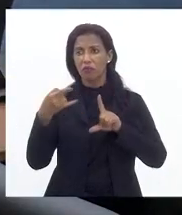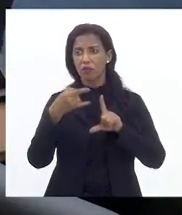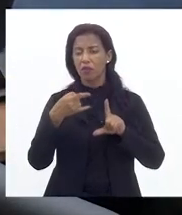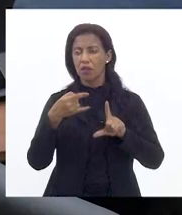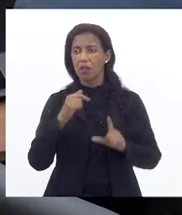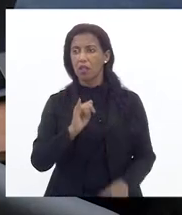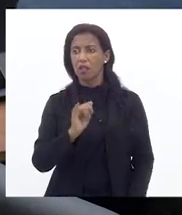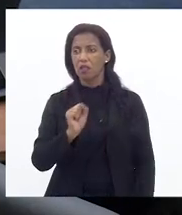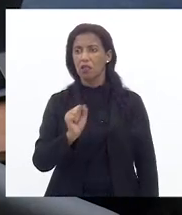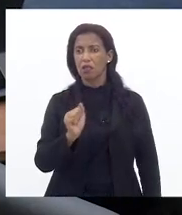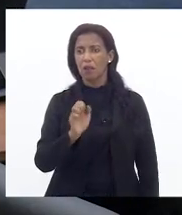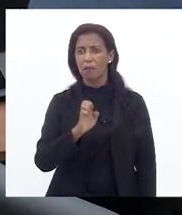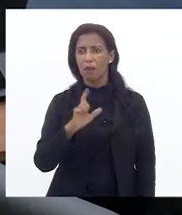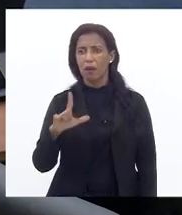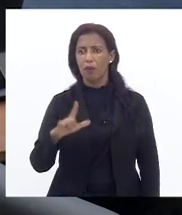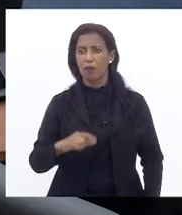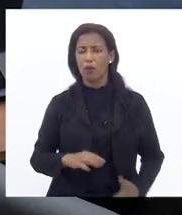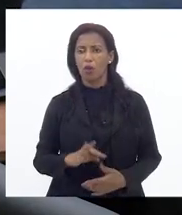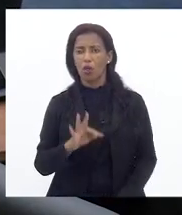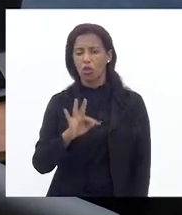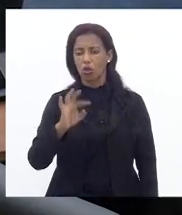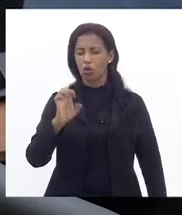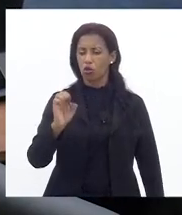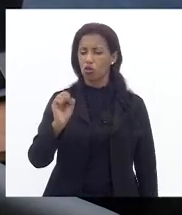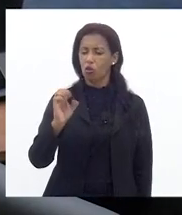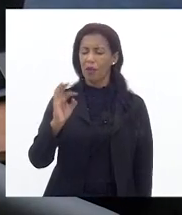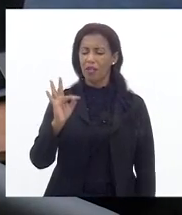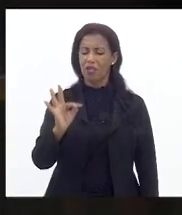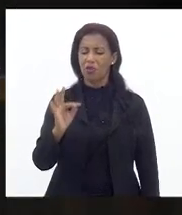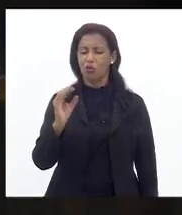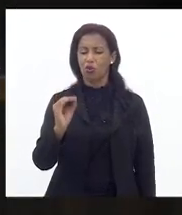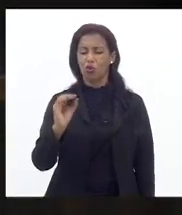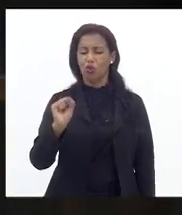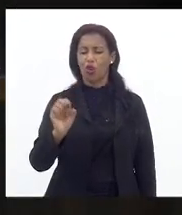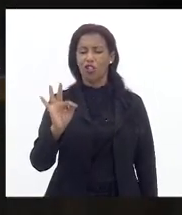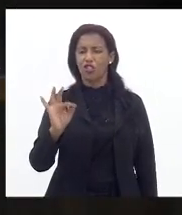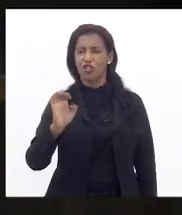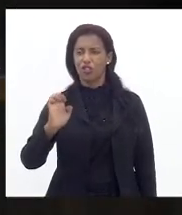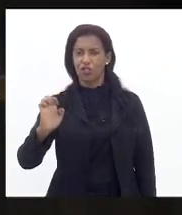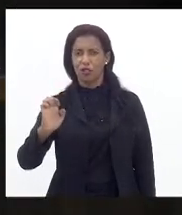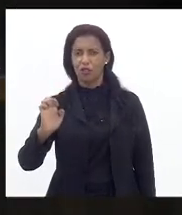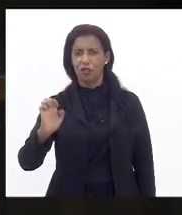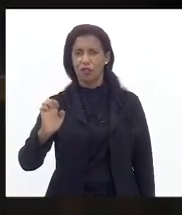Oi Isabel Tostes do seaerj